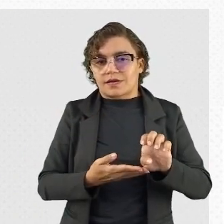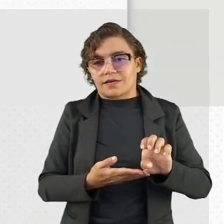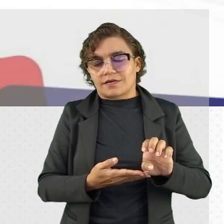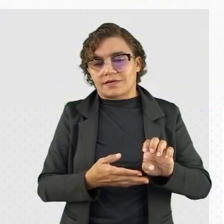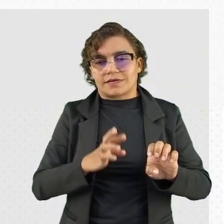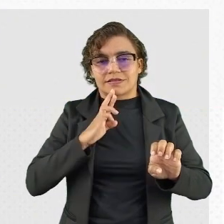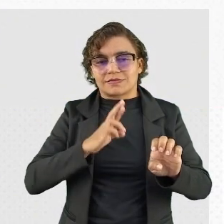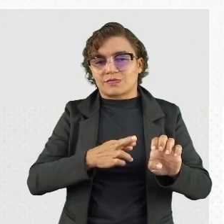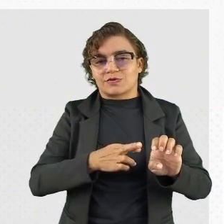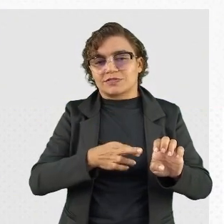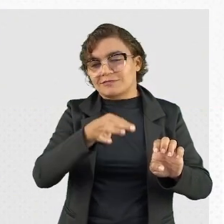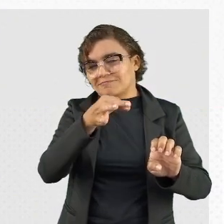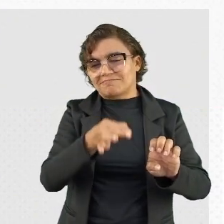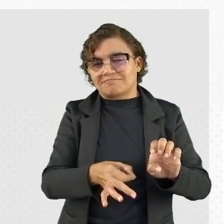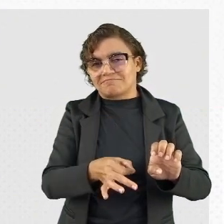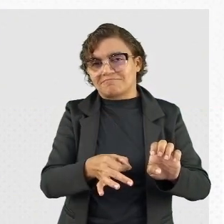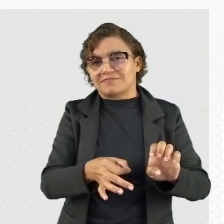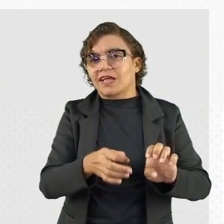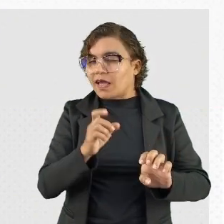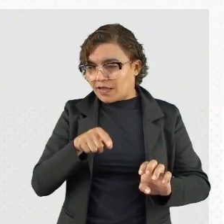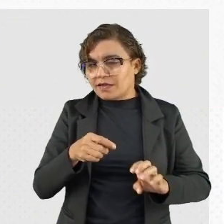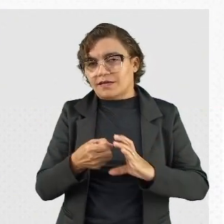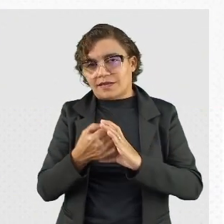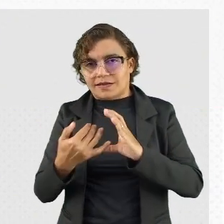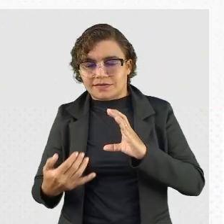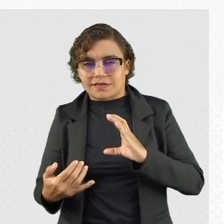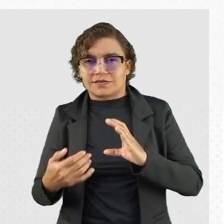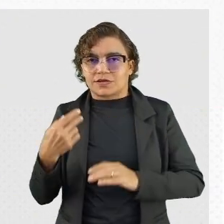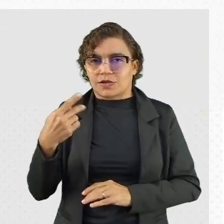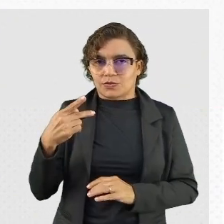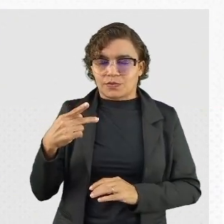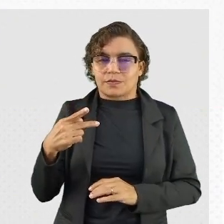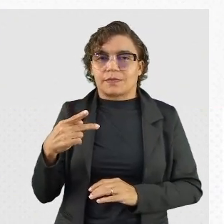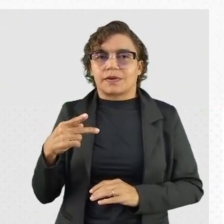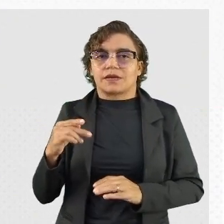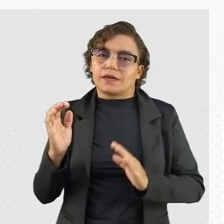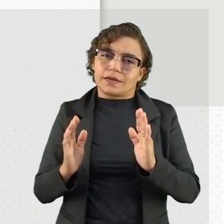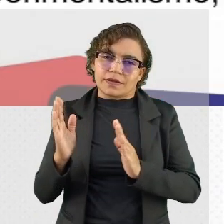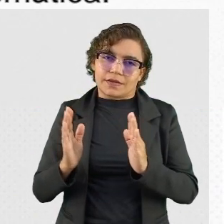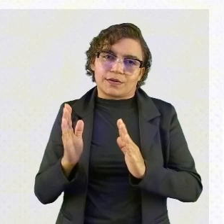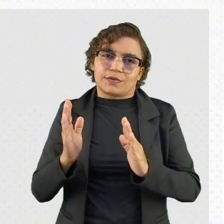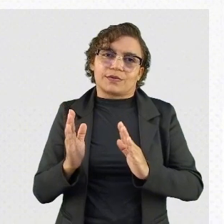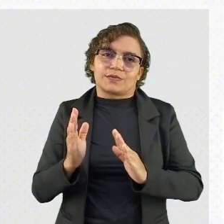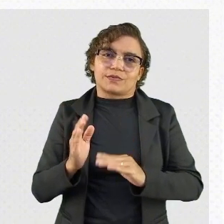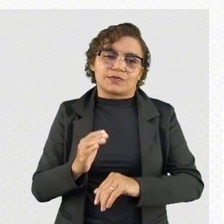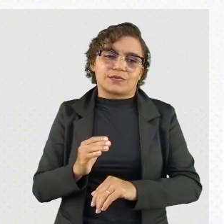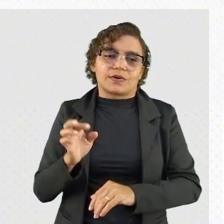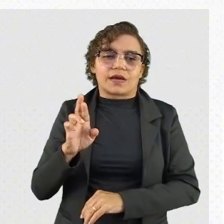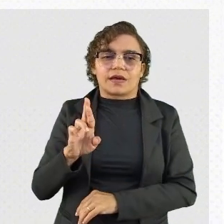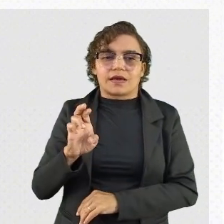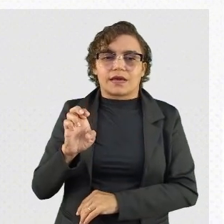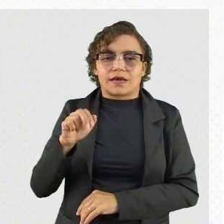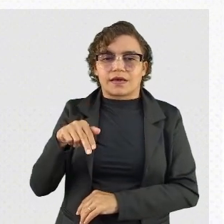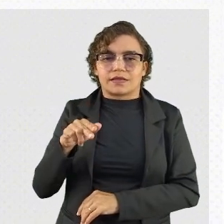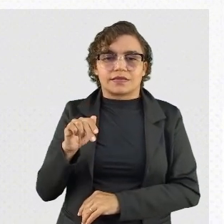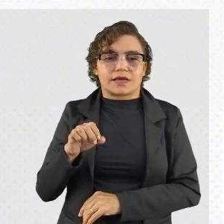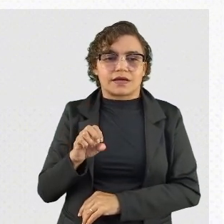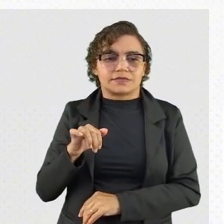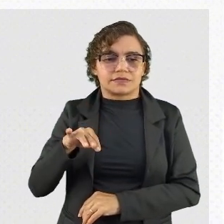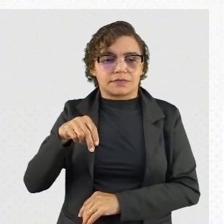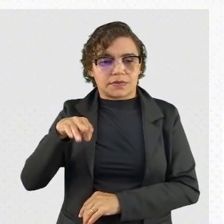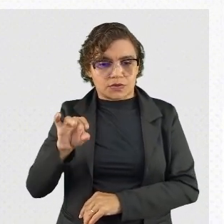é uma característica desse período do Renascimento, ok? Vamos para mais uma